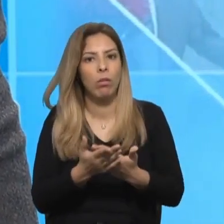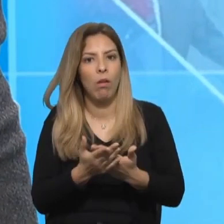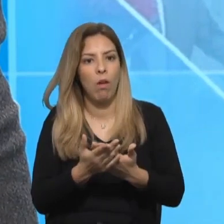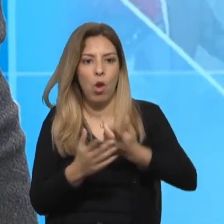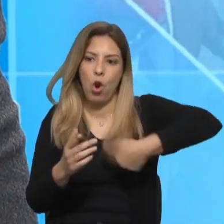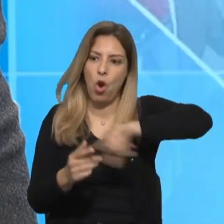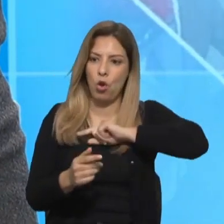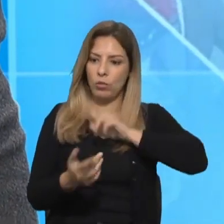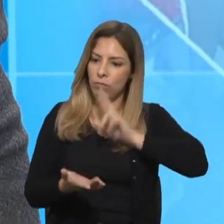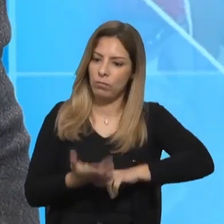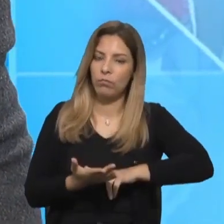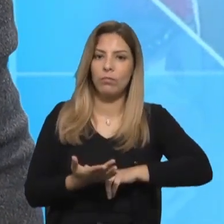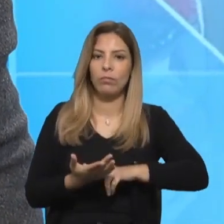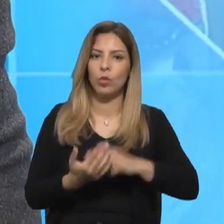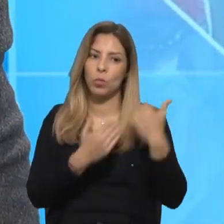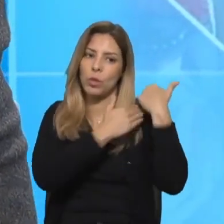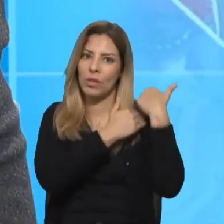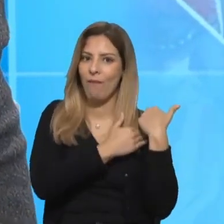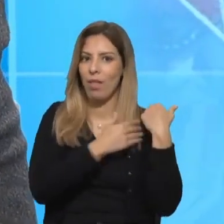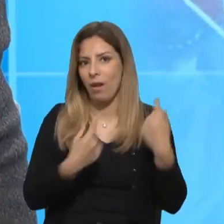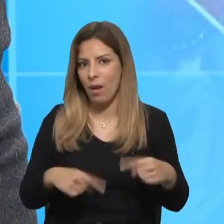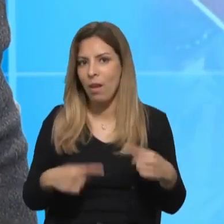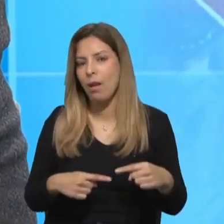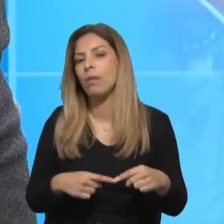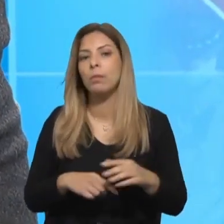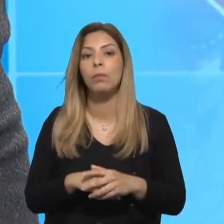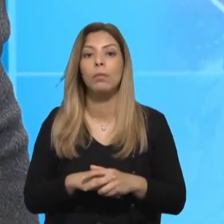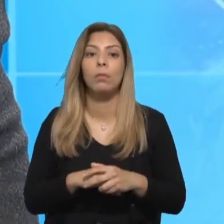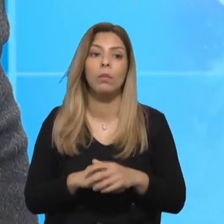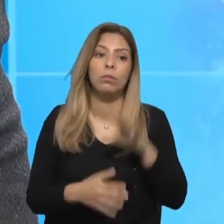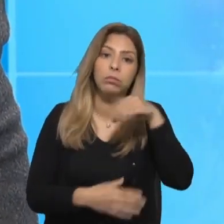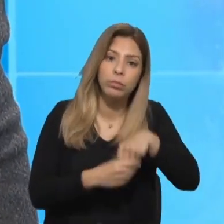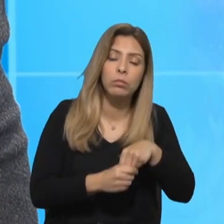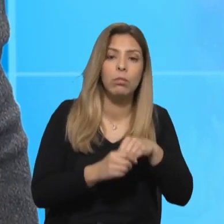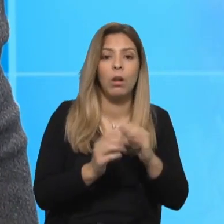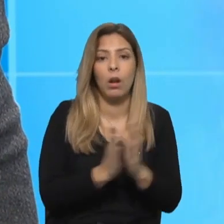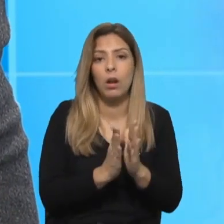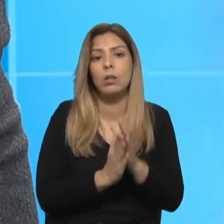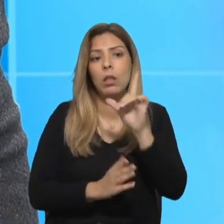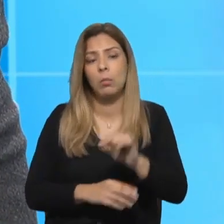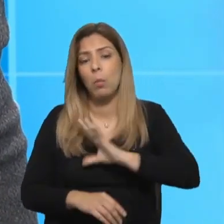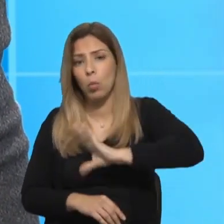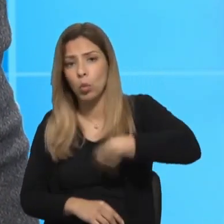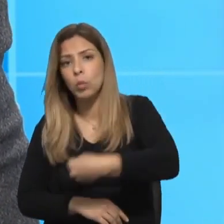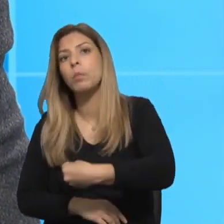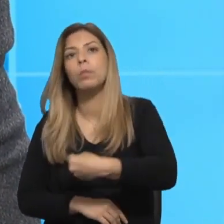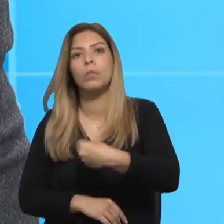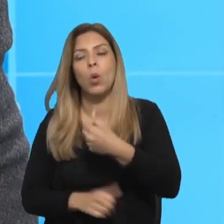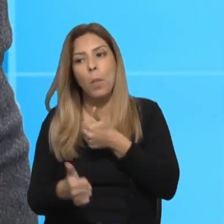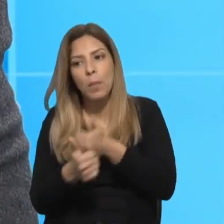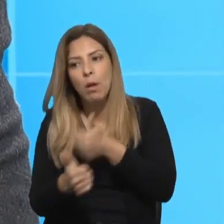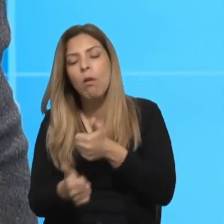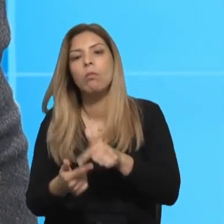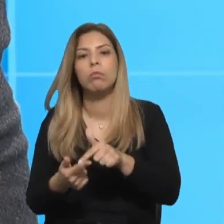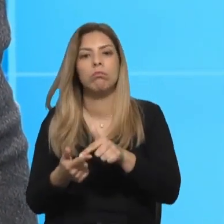temos esta responsabilidade, quer na Igreja, quer no mundo, de acompanhar, de servir, de defender